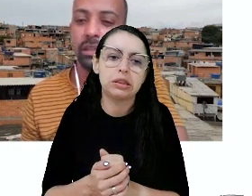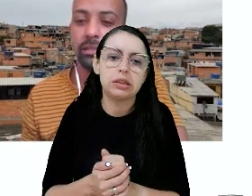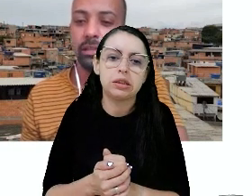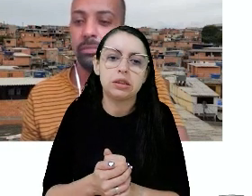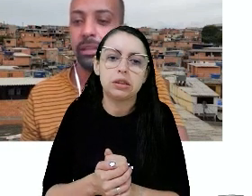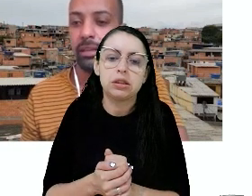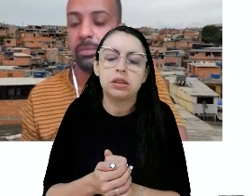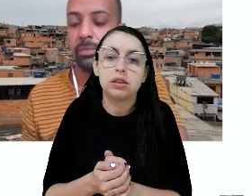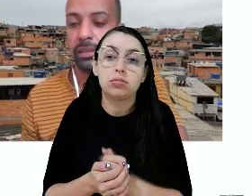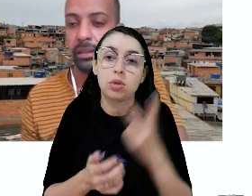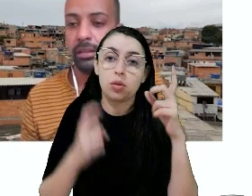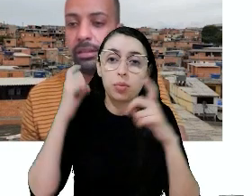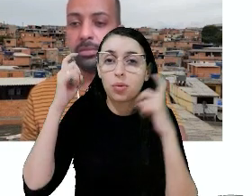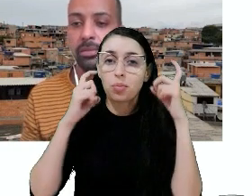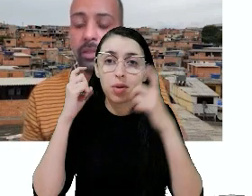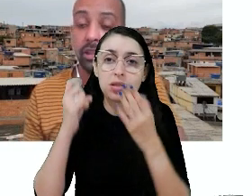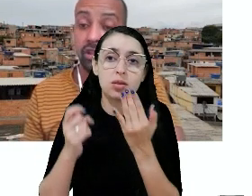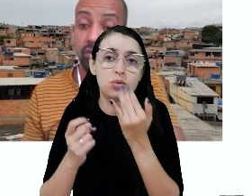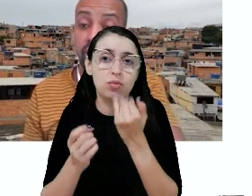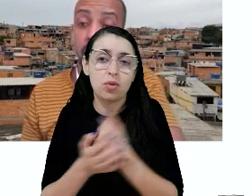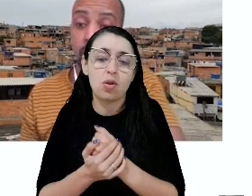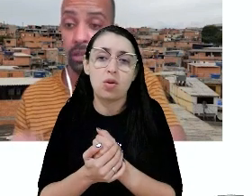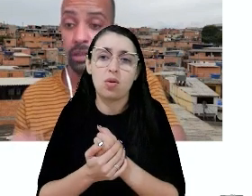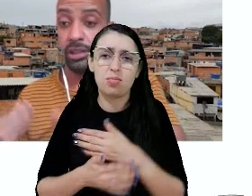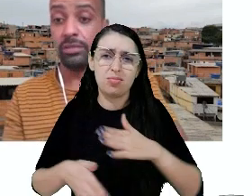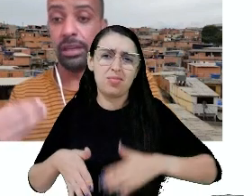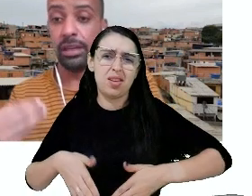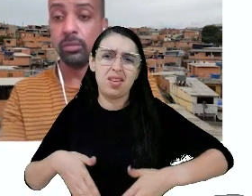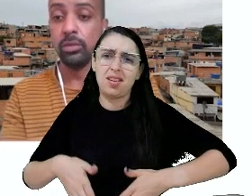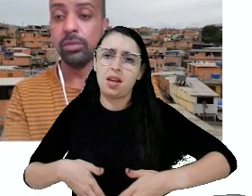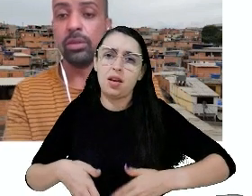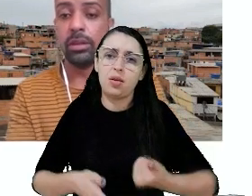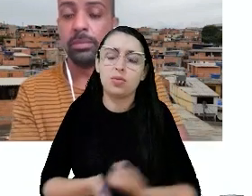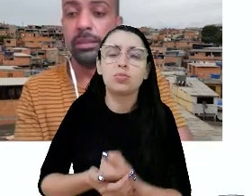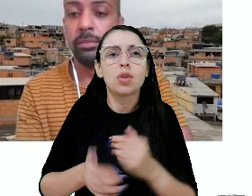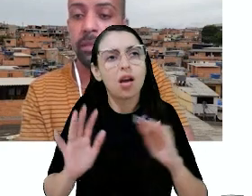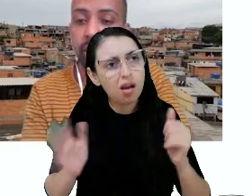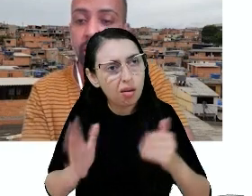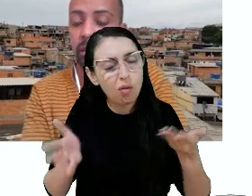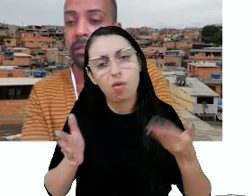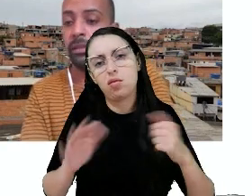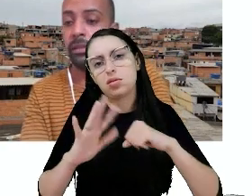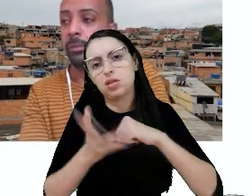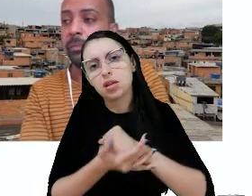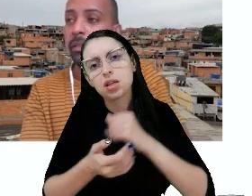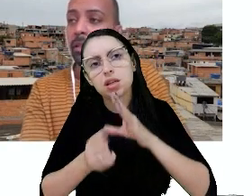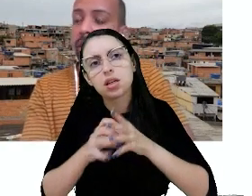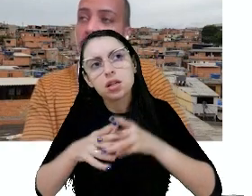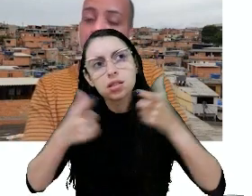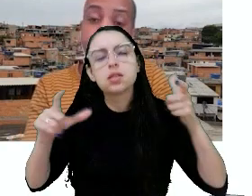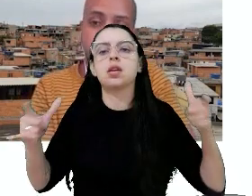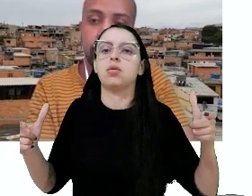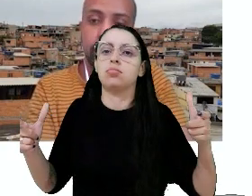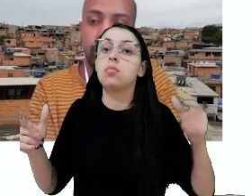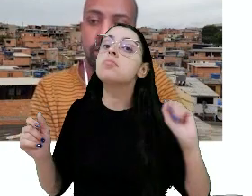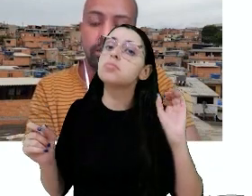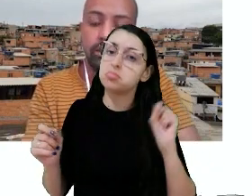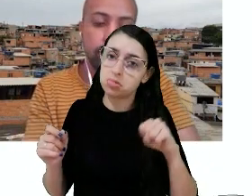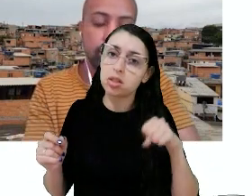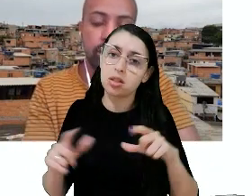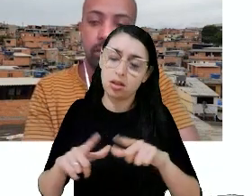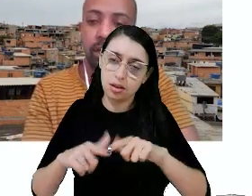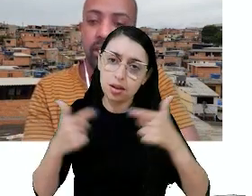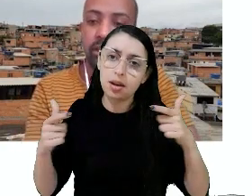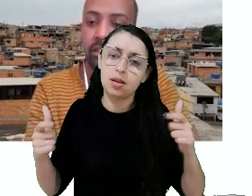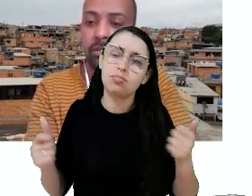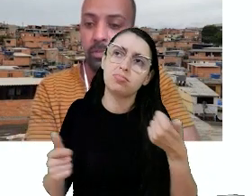de insegurança alimentar, por exemplo, de fome, que a gente tem falado muito agora na pandemia, que cresceu, e cresceu